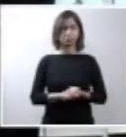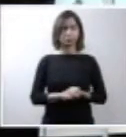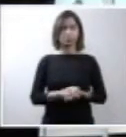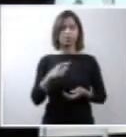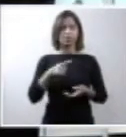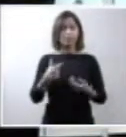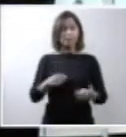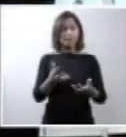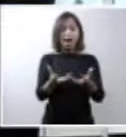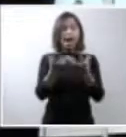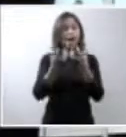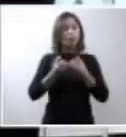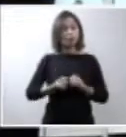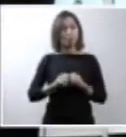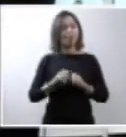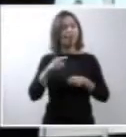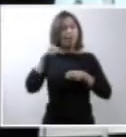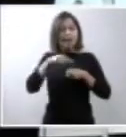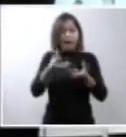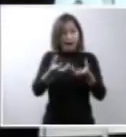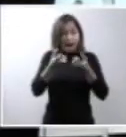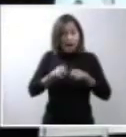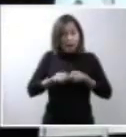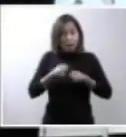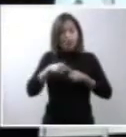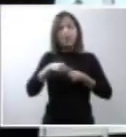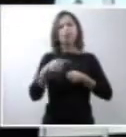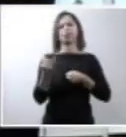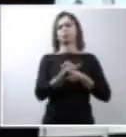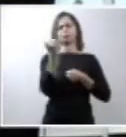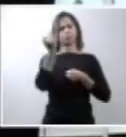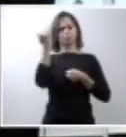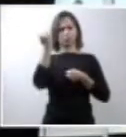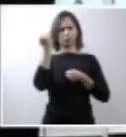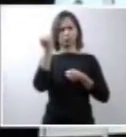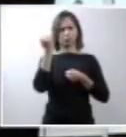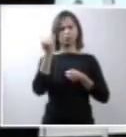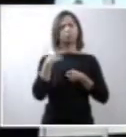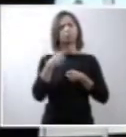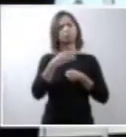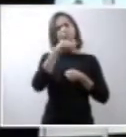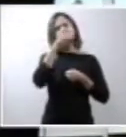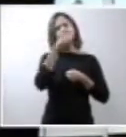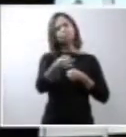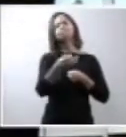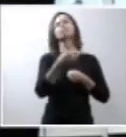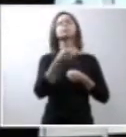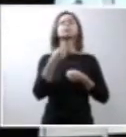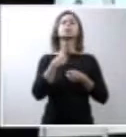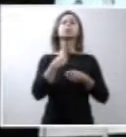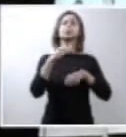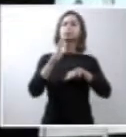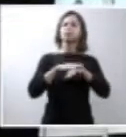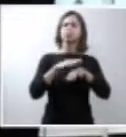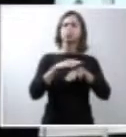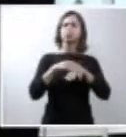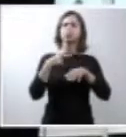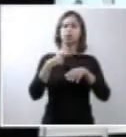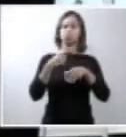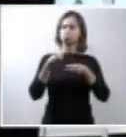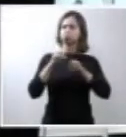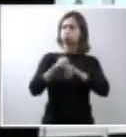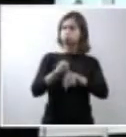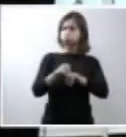Essa acolhida é muito importante. É preciso que se instale, eu me proporia na minha área a estar auxiliando na formação